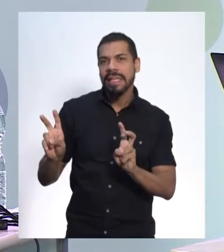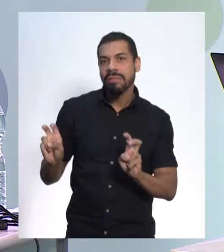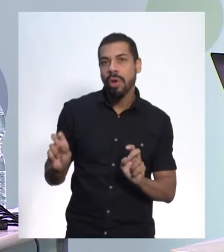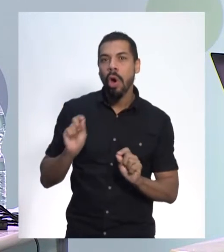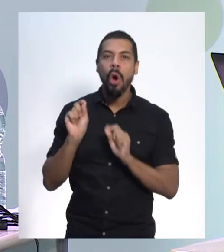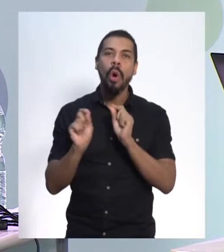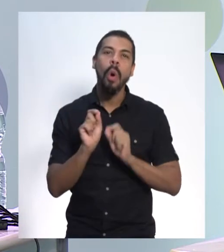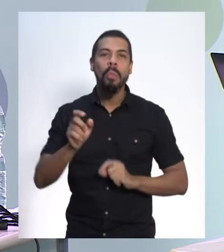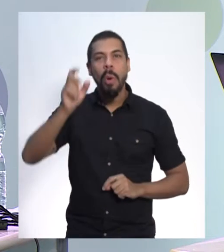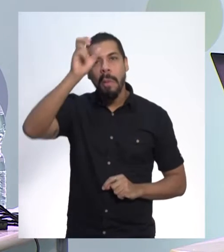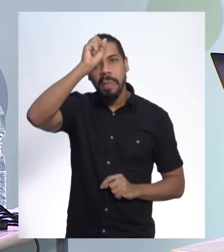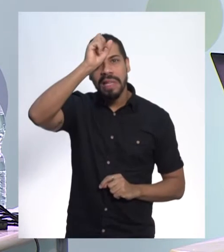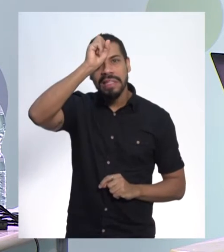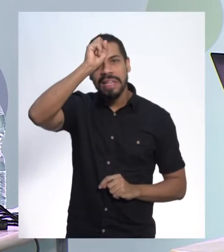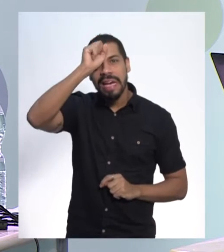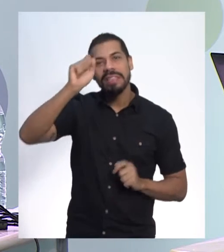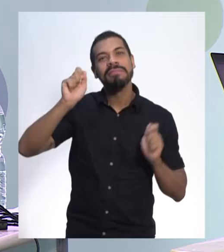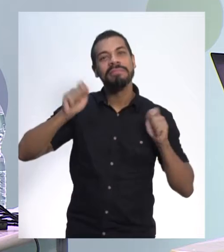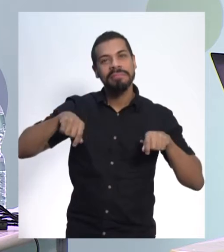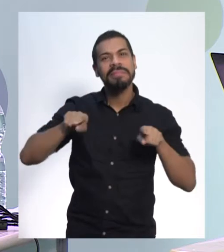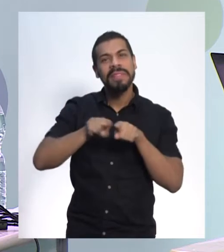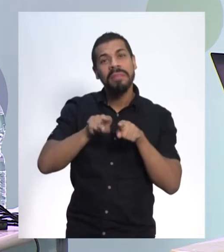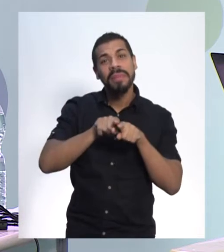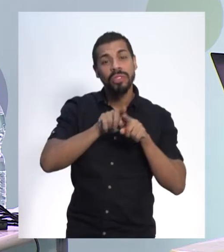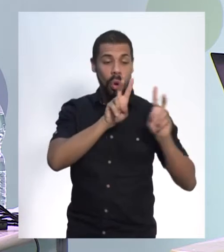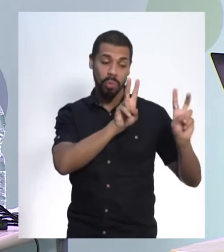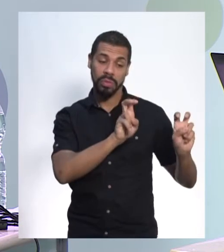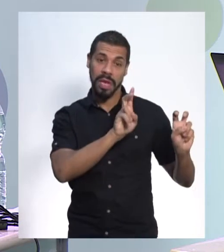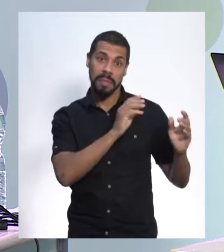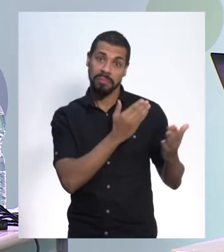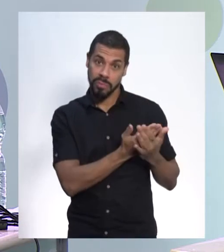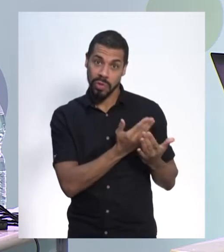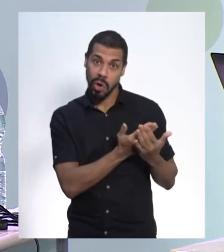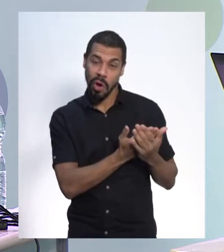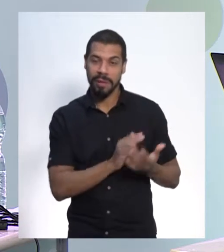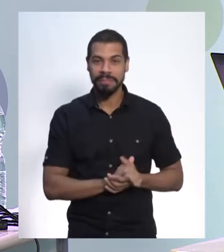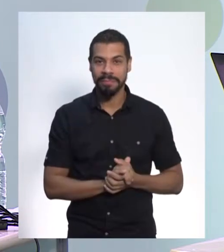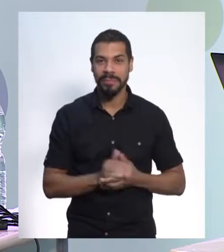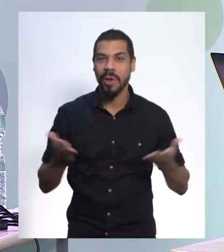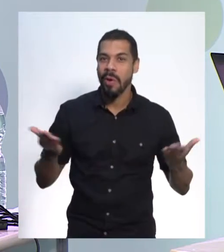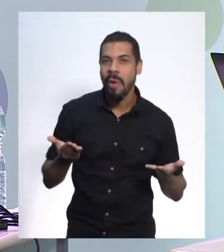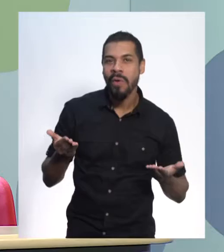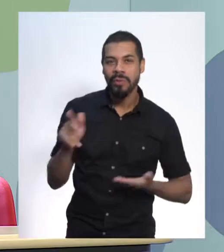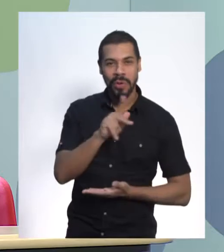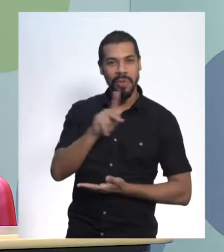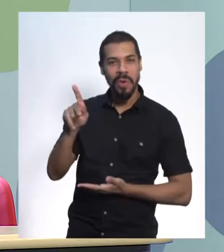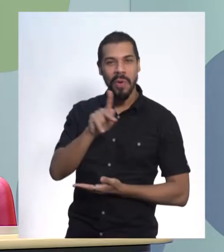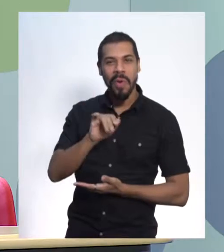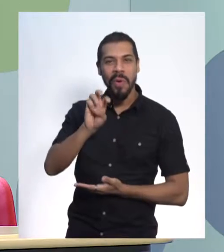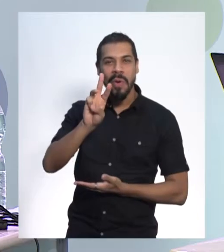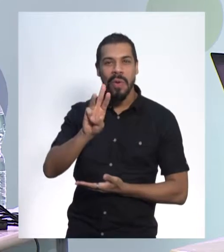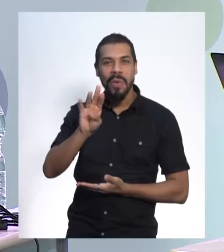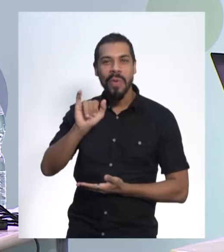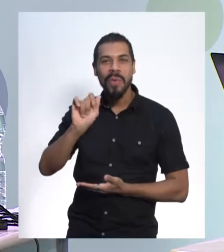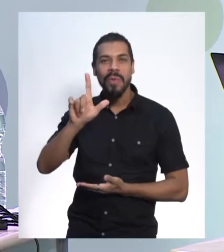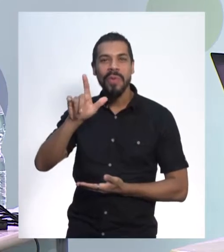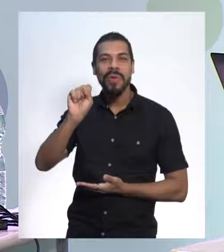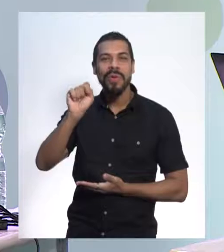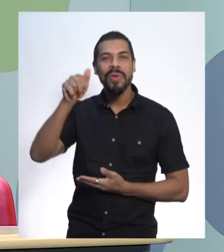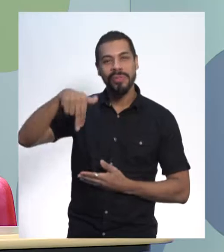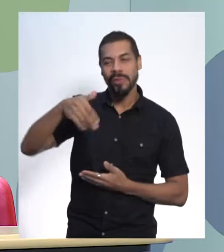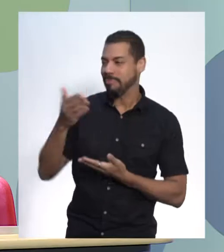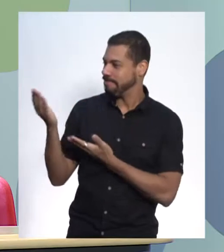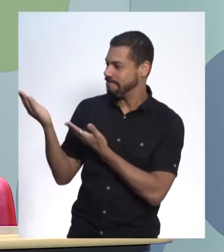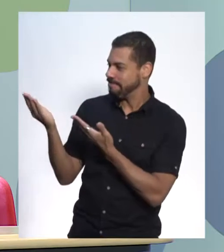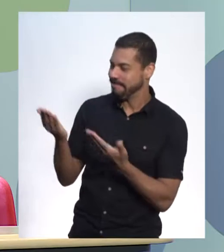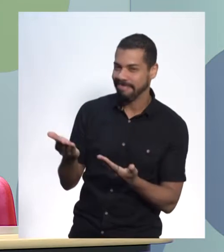à aprendizagem de algum tema escolar. E para isso a gente tem hoje o professor Wilson. Seja bem-vindo, professor.